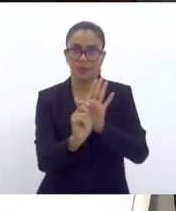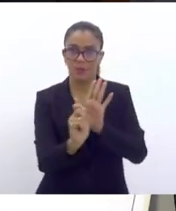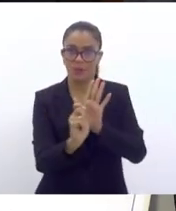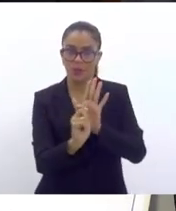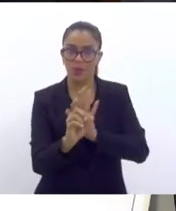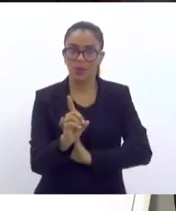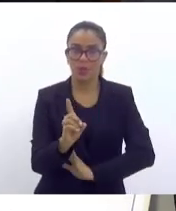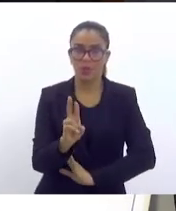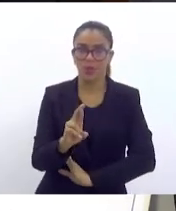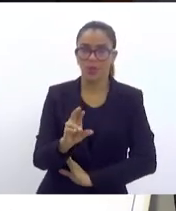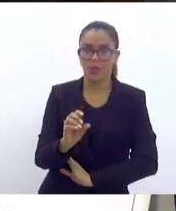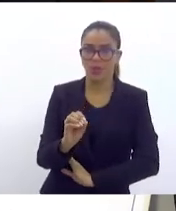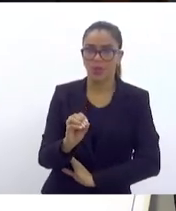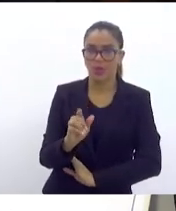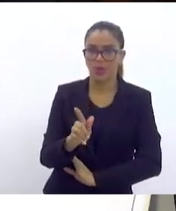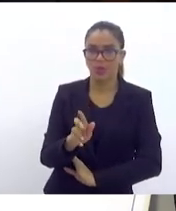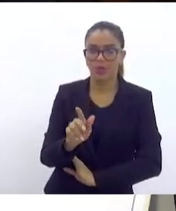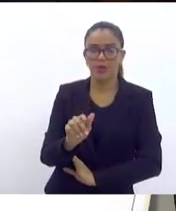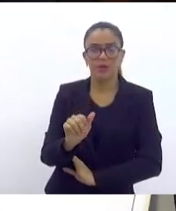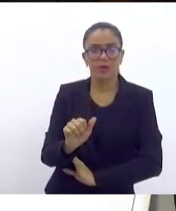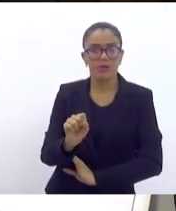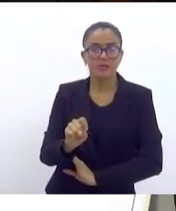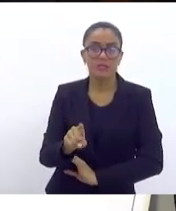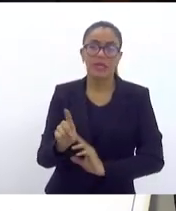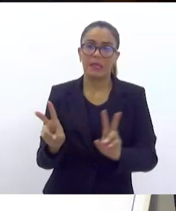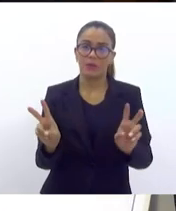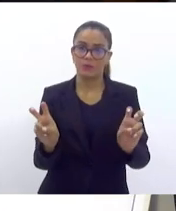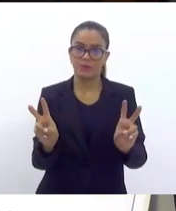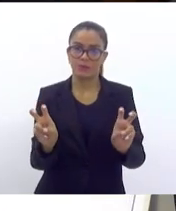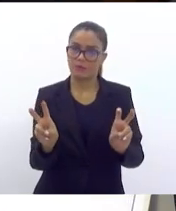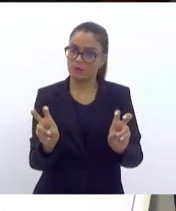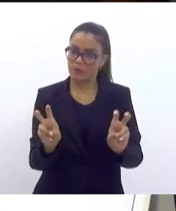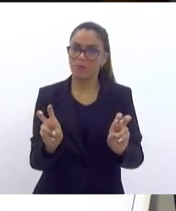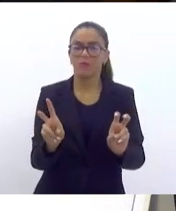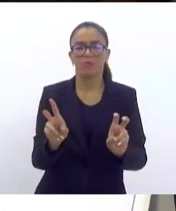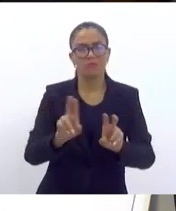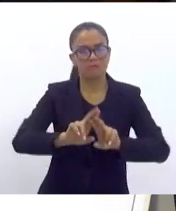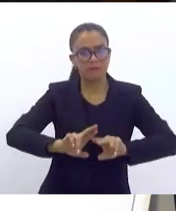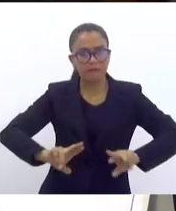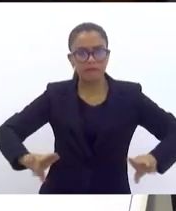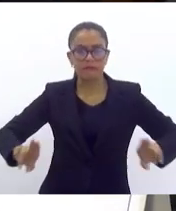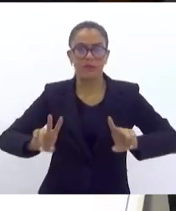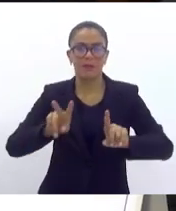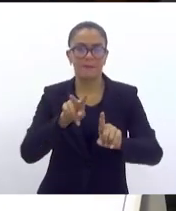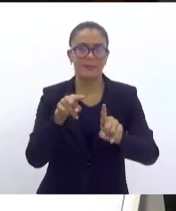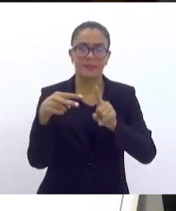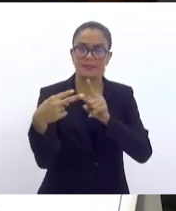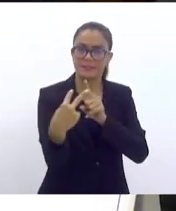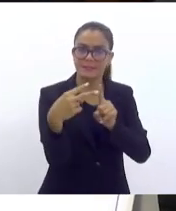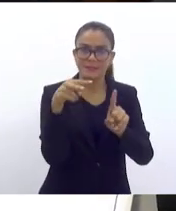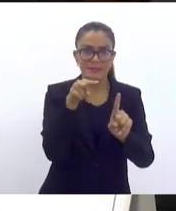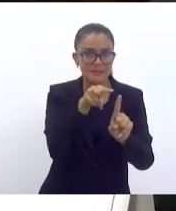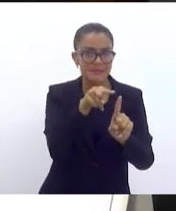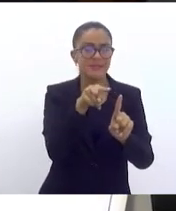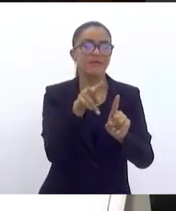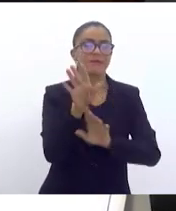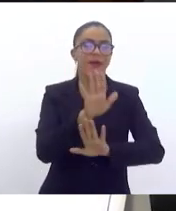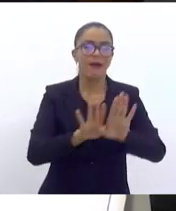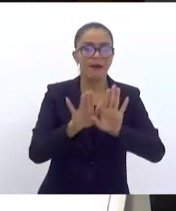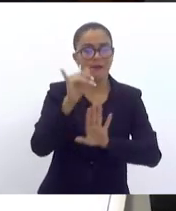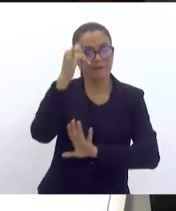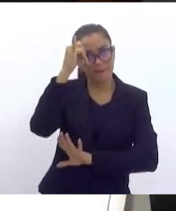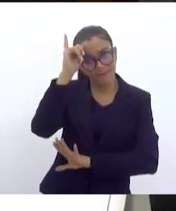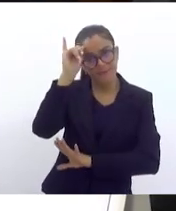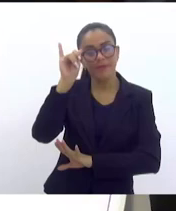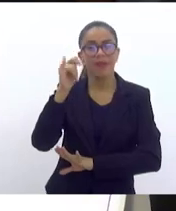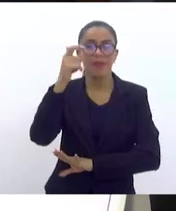muito caro para polícia militar e essa temática abordada por diversas óticas a partir da ótica da prevenção é